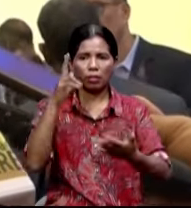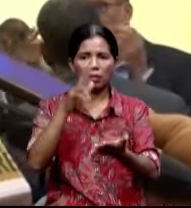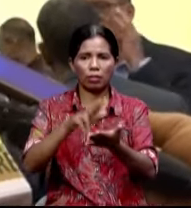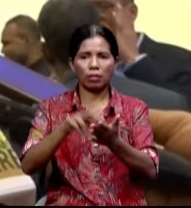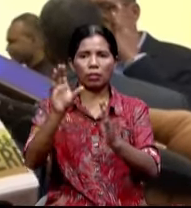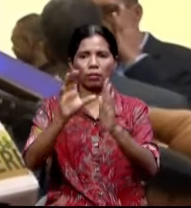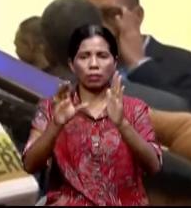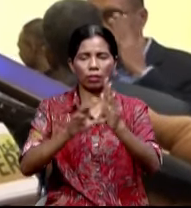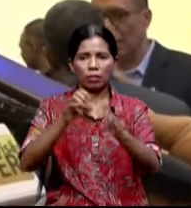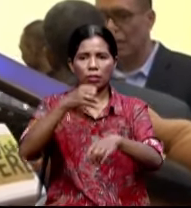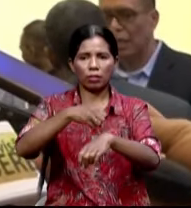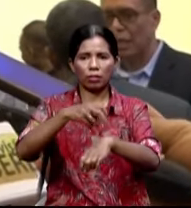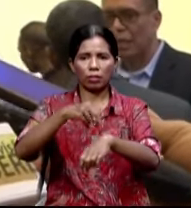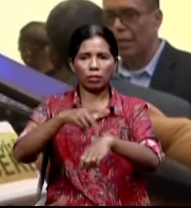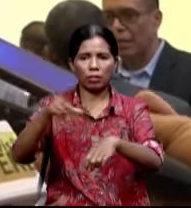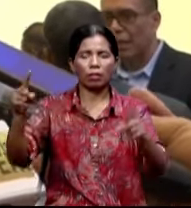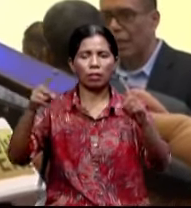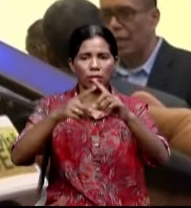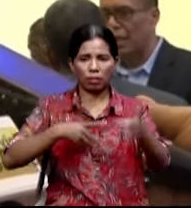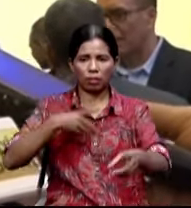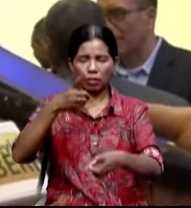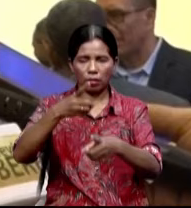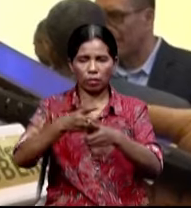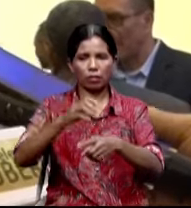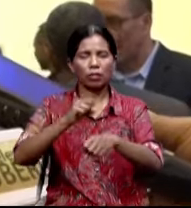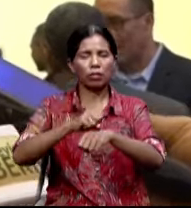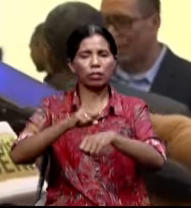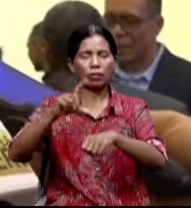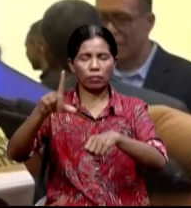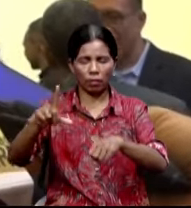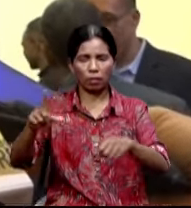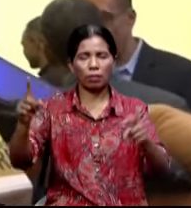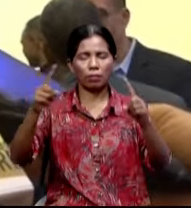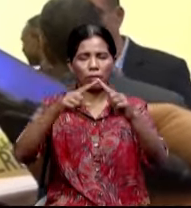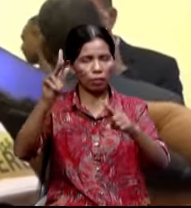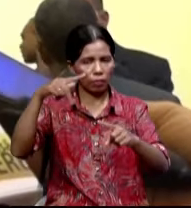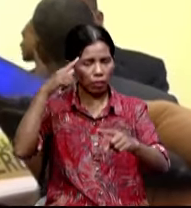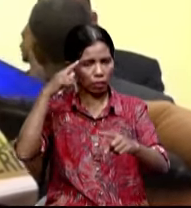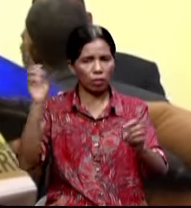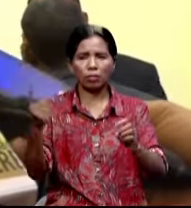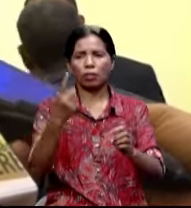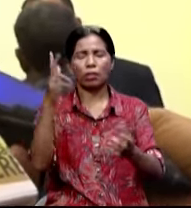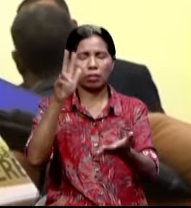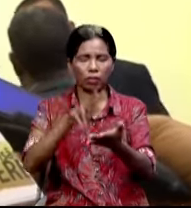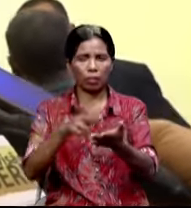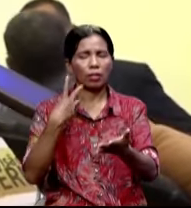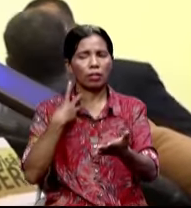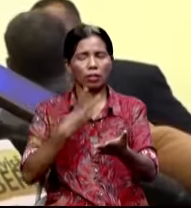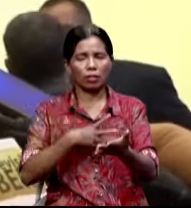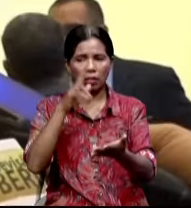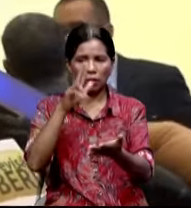convenção internacional ba direito civil no político e lá os ratifica deite ita